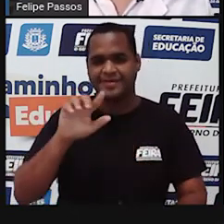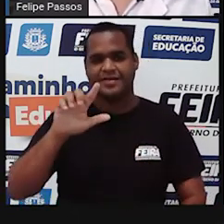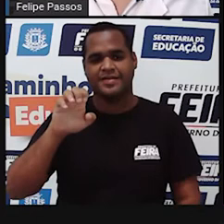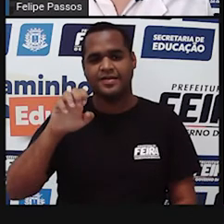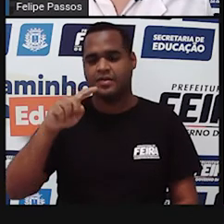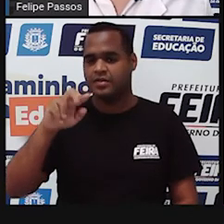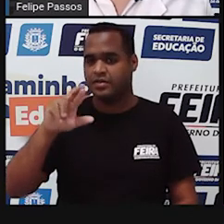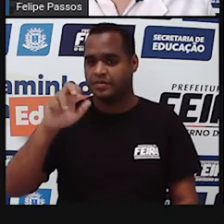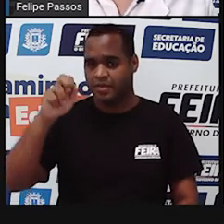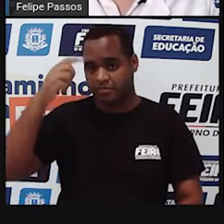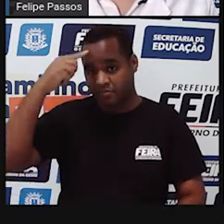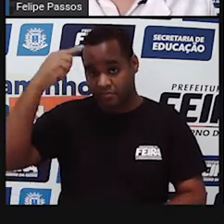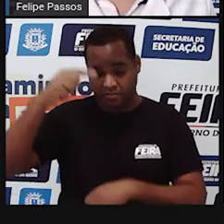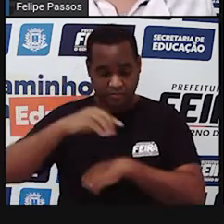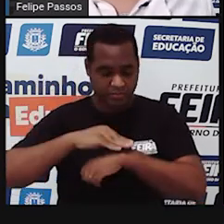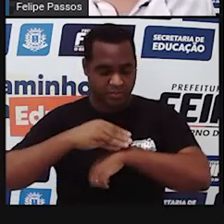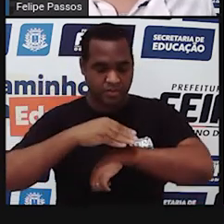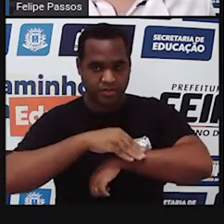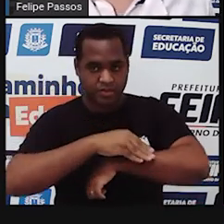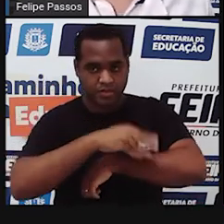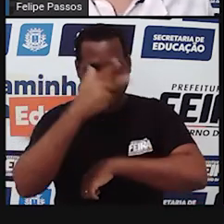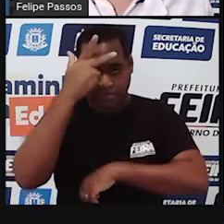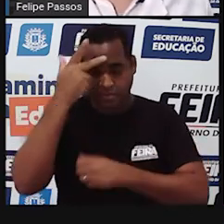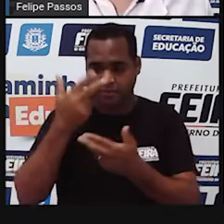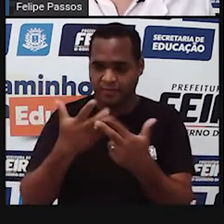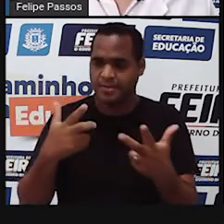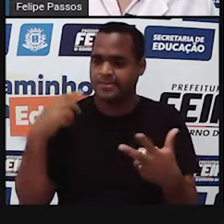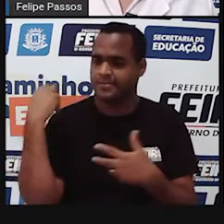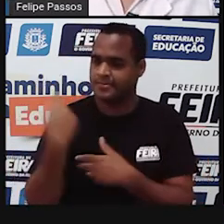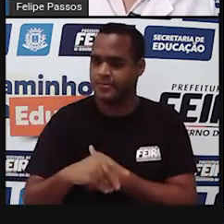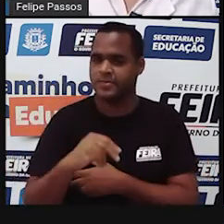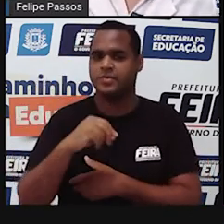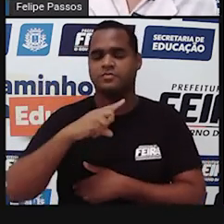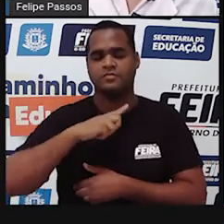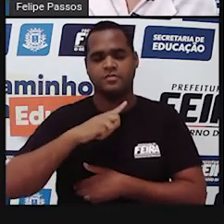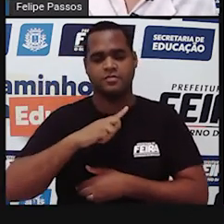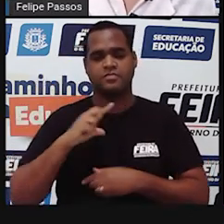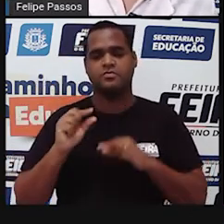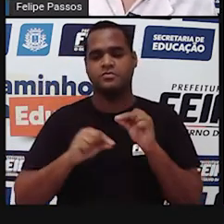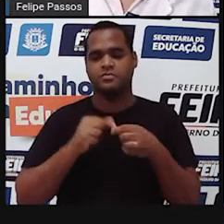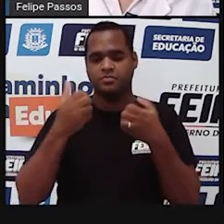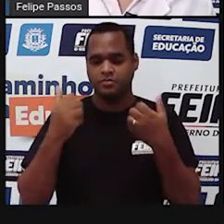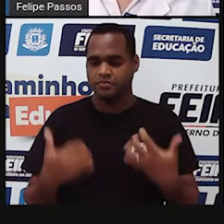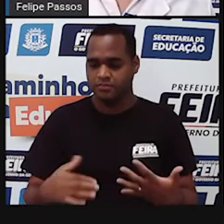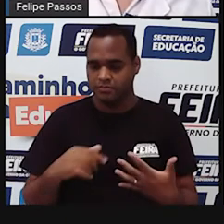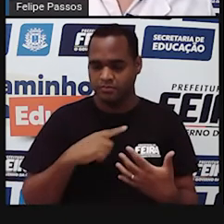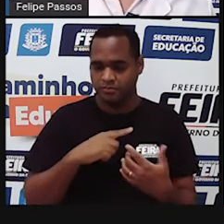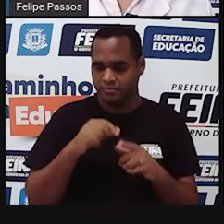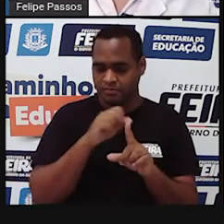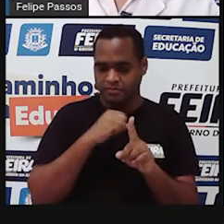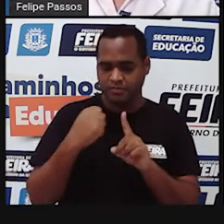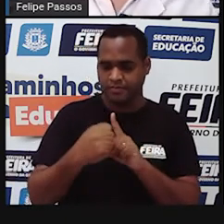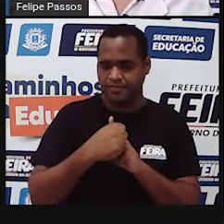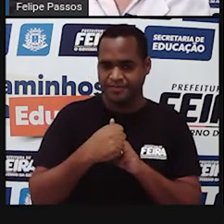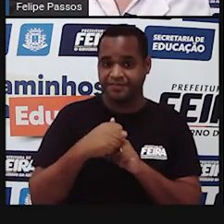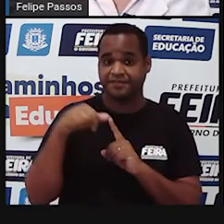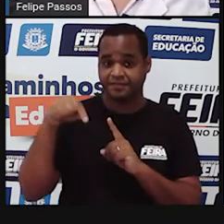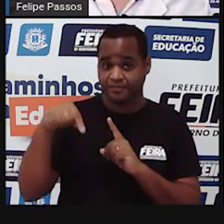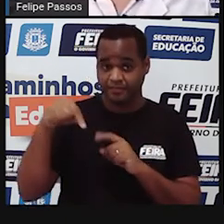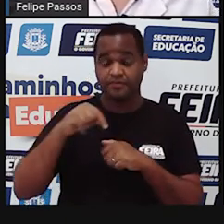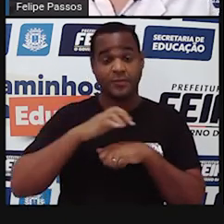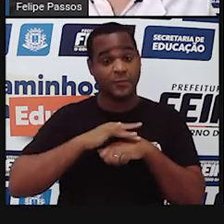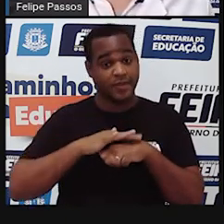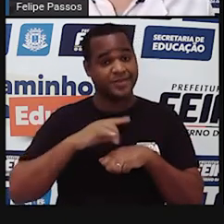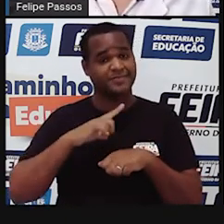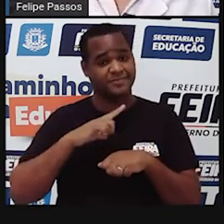eram excluídas, elas eram consideradas amaldiçoadas, eram colocadas para fora da sociedade, sendo que é uma doença tão simples,